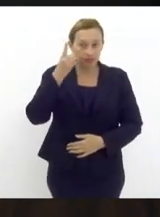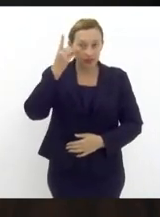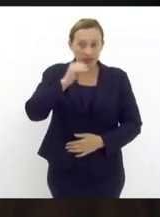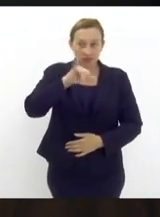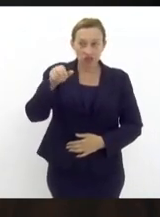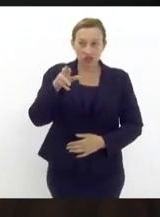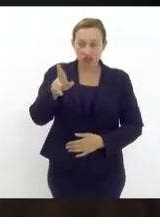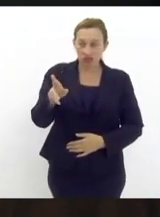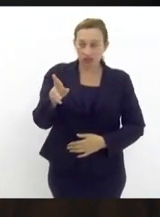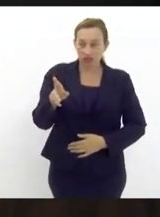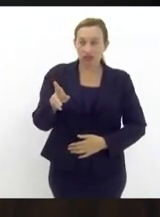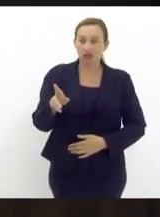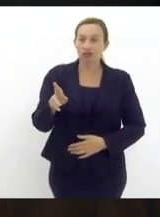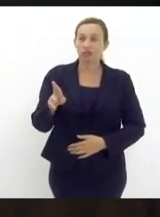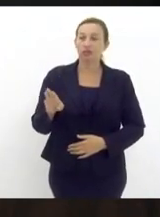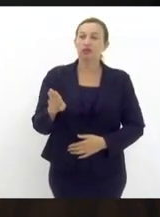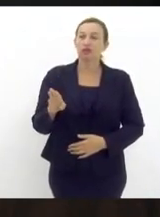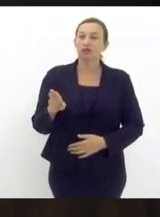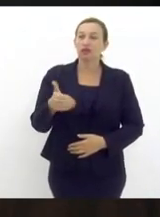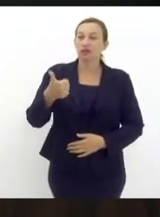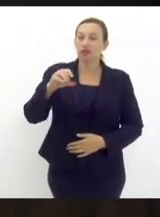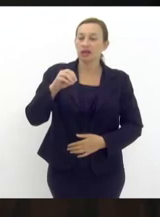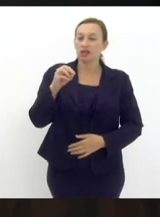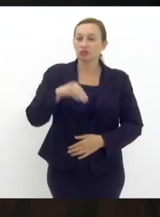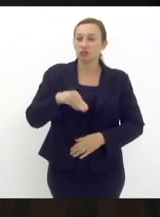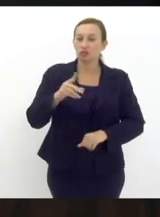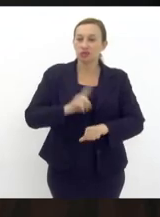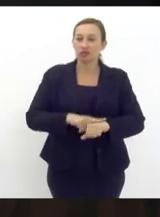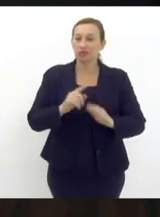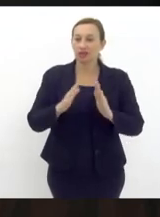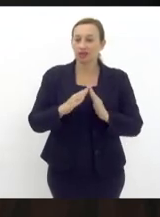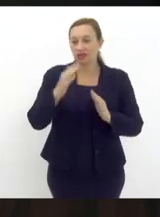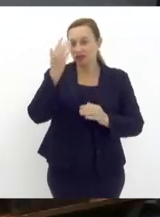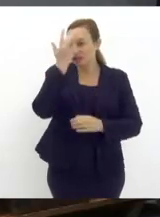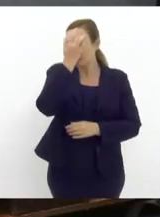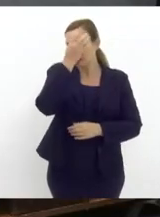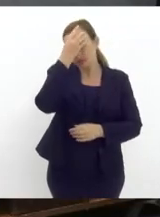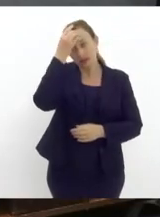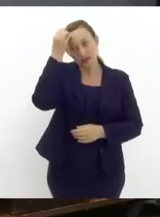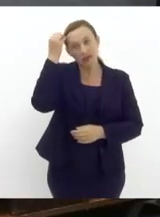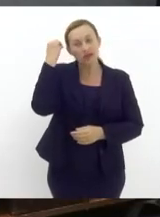Jair Bittencourt vossa excelência dispõe de 10 minutos no tempo regimental